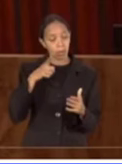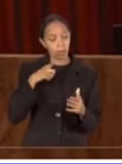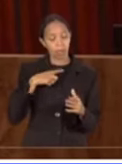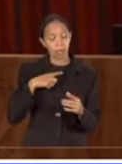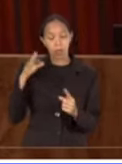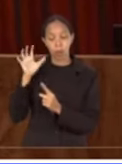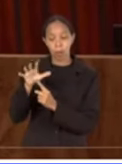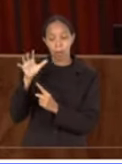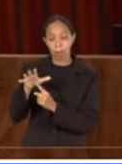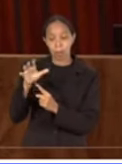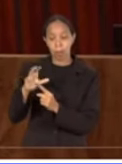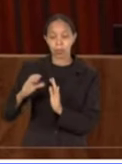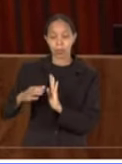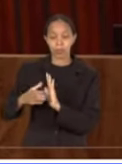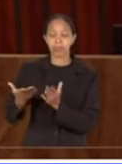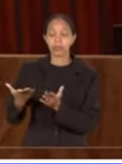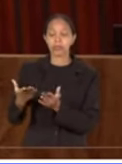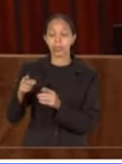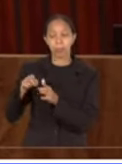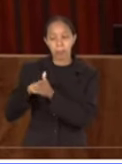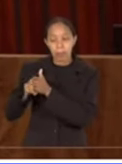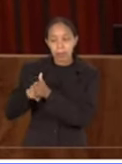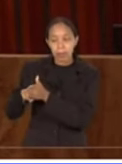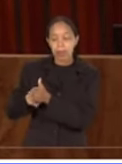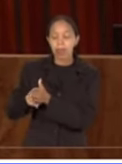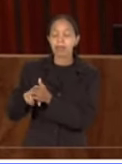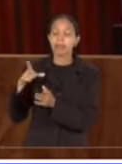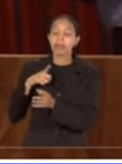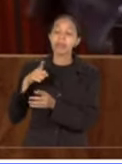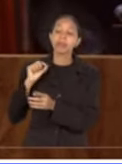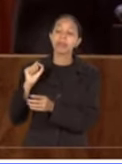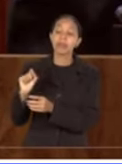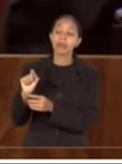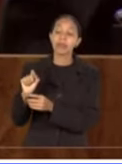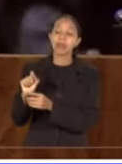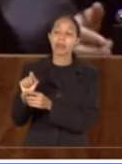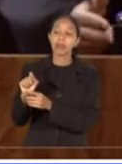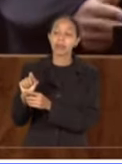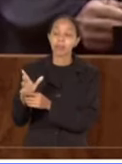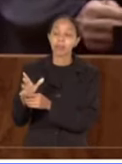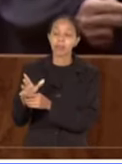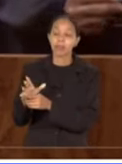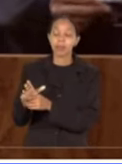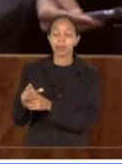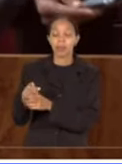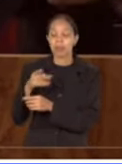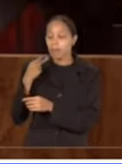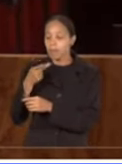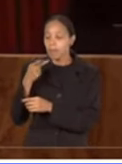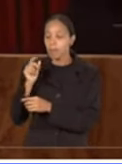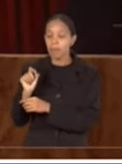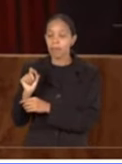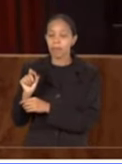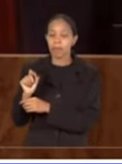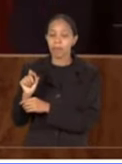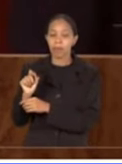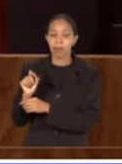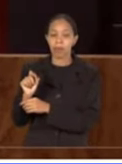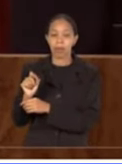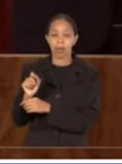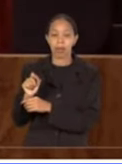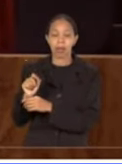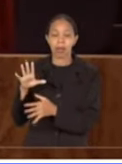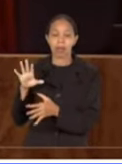chapa investigada, traz e narra os eventos de